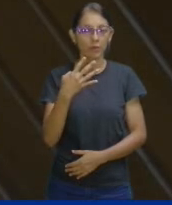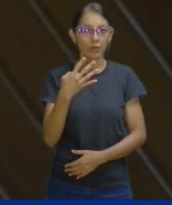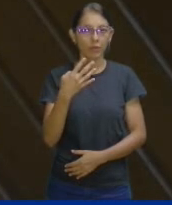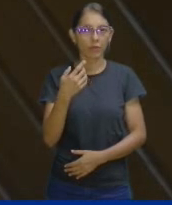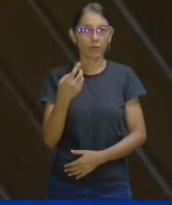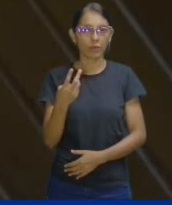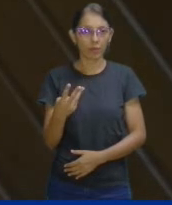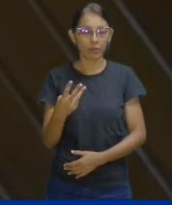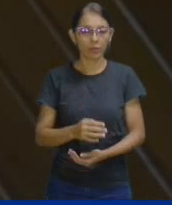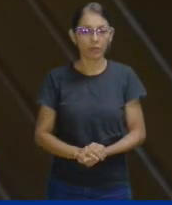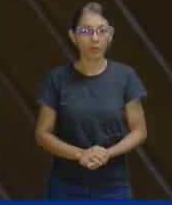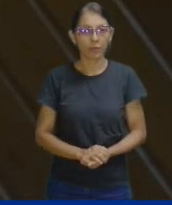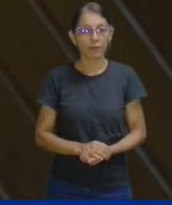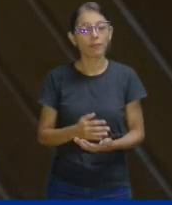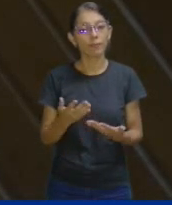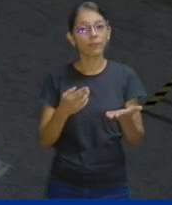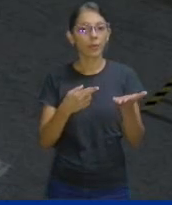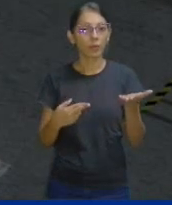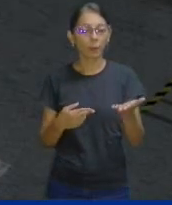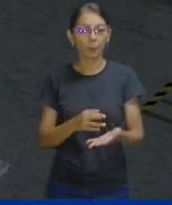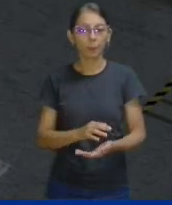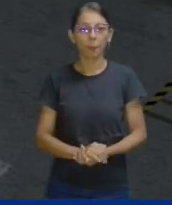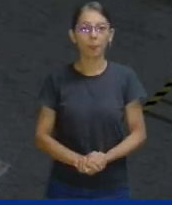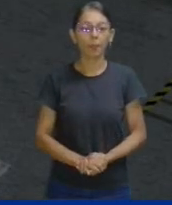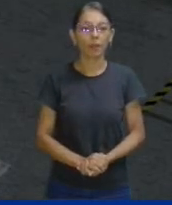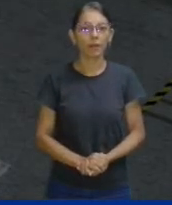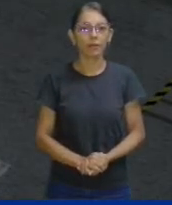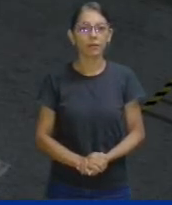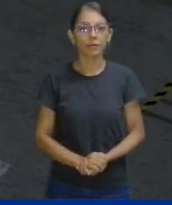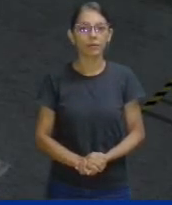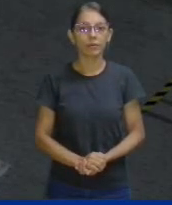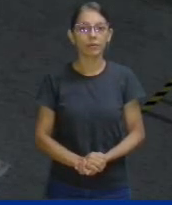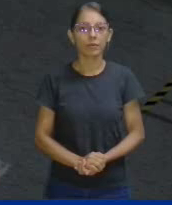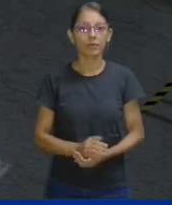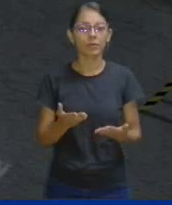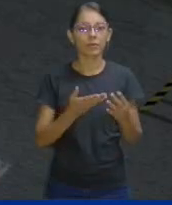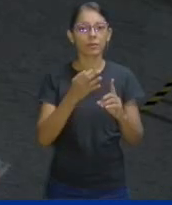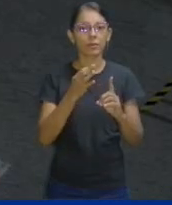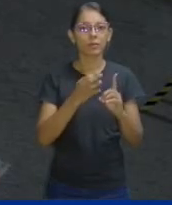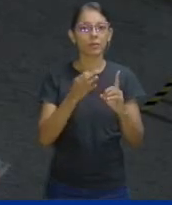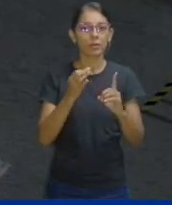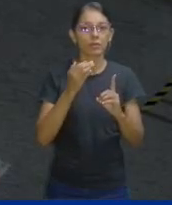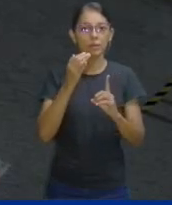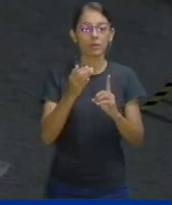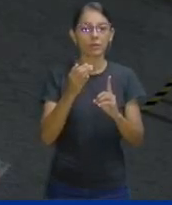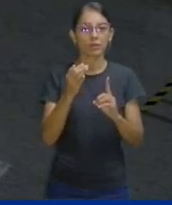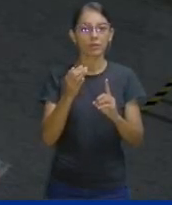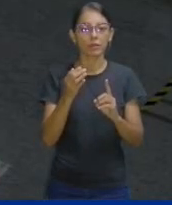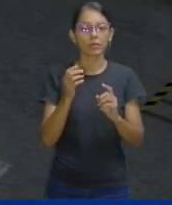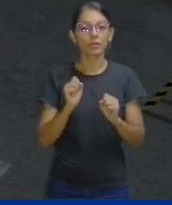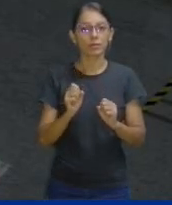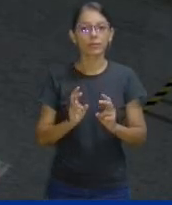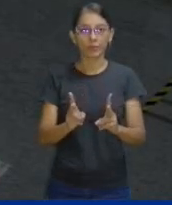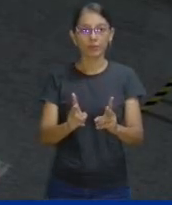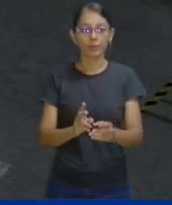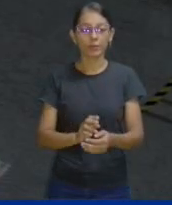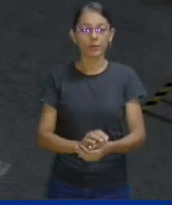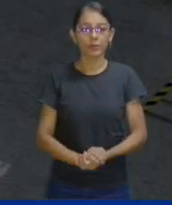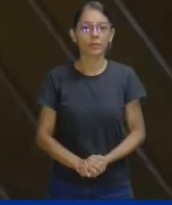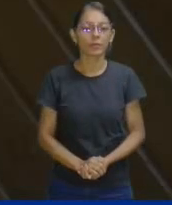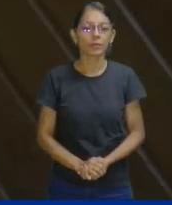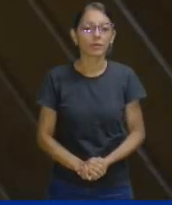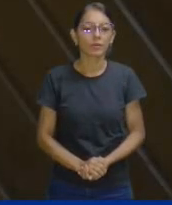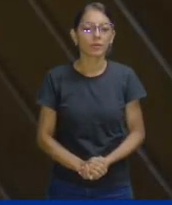5237-543, é o relatório. Senhora Procuradora, Imagem ampla do plenário. Excelência. pode